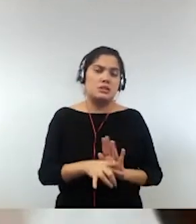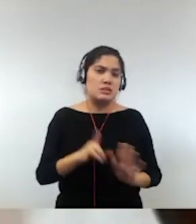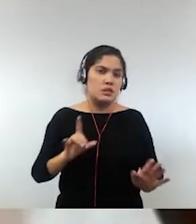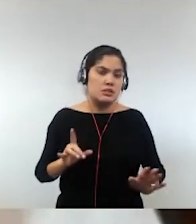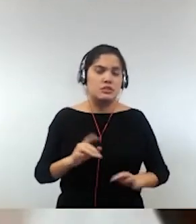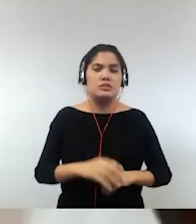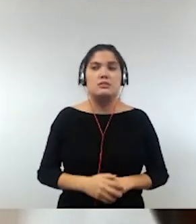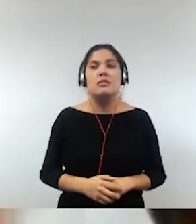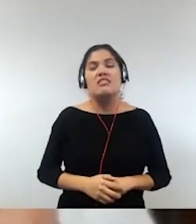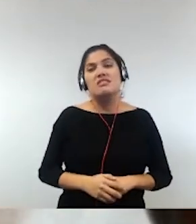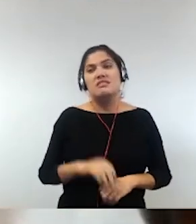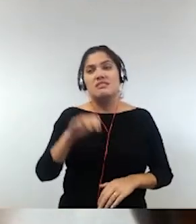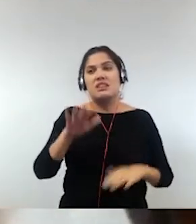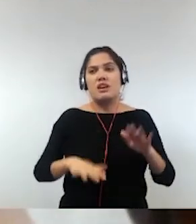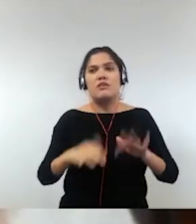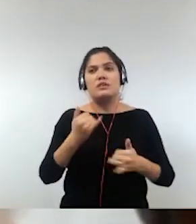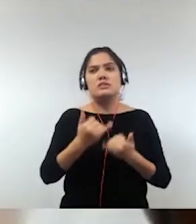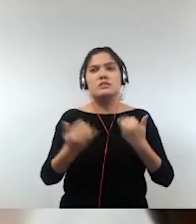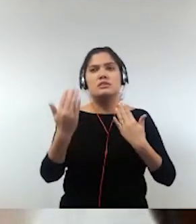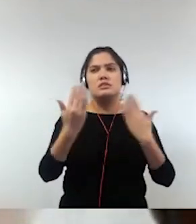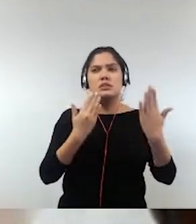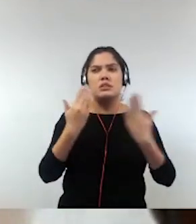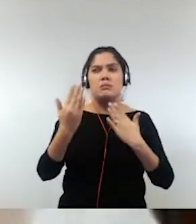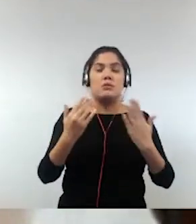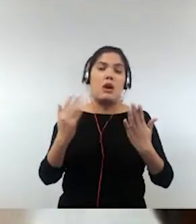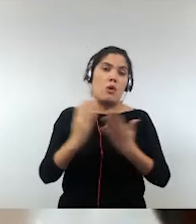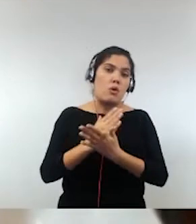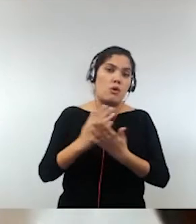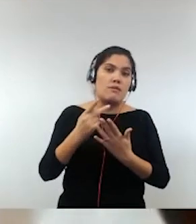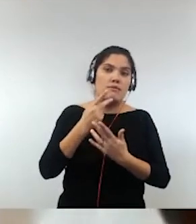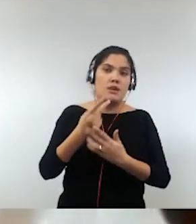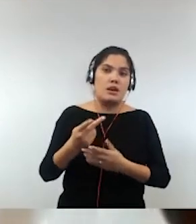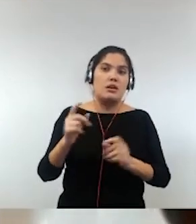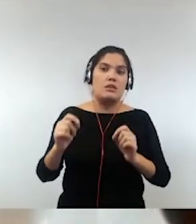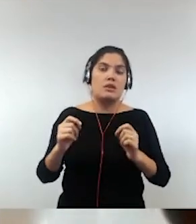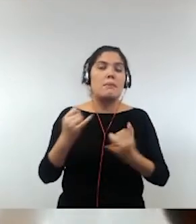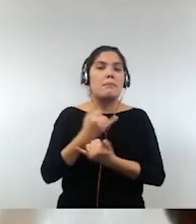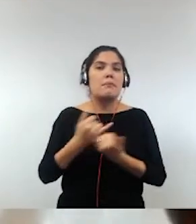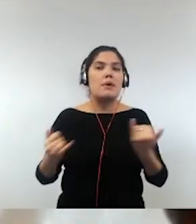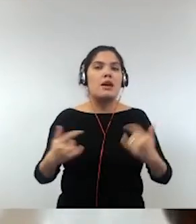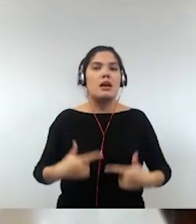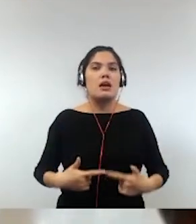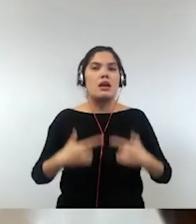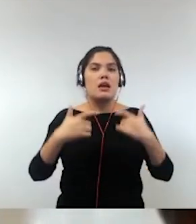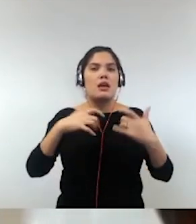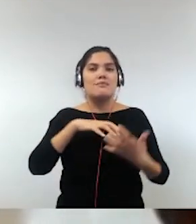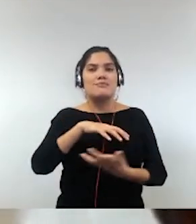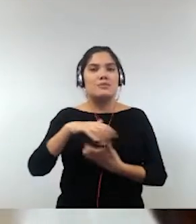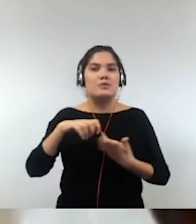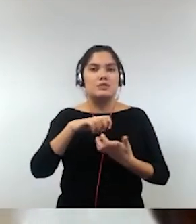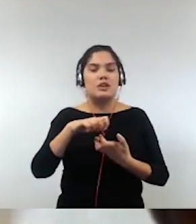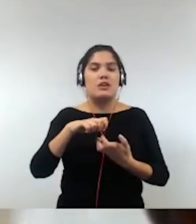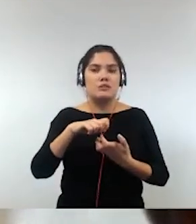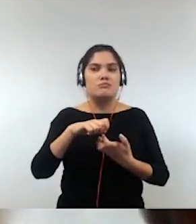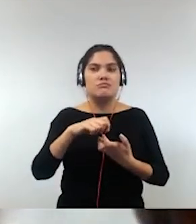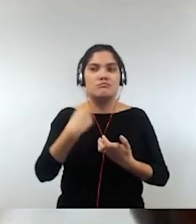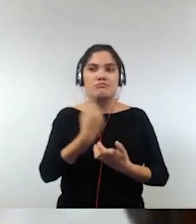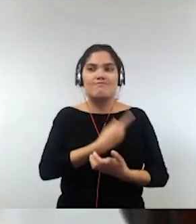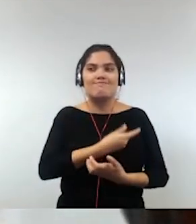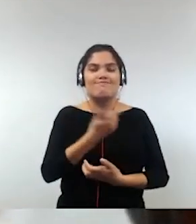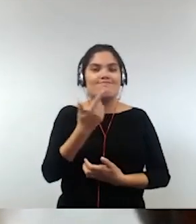então, talvez algo comparado, como alguns dizem, ao estado de uma guerra mundial, né? Um estado de